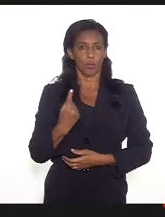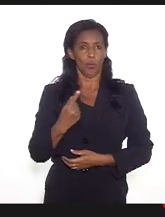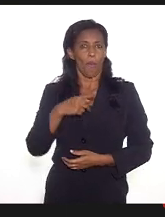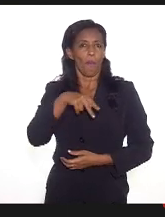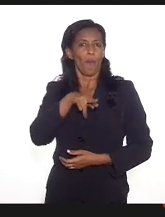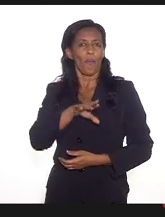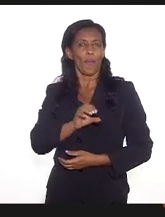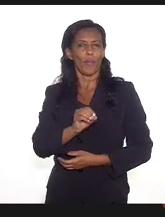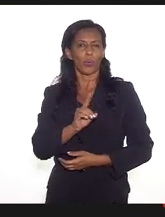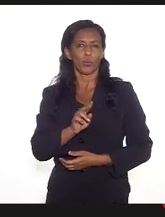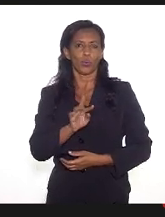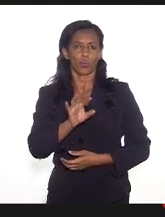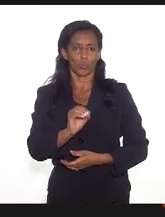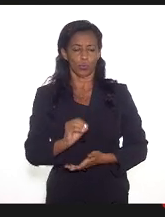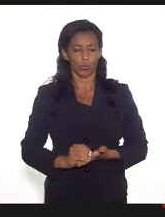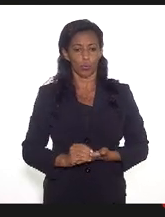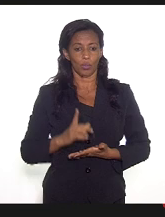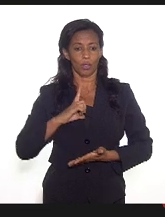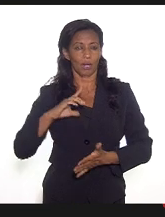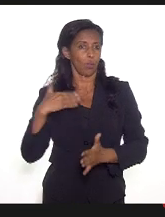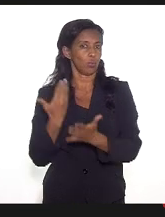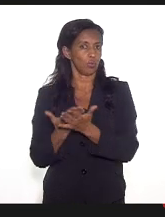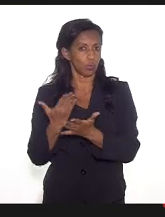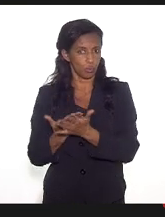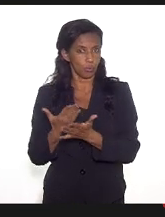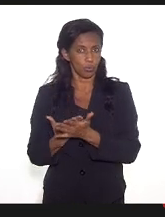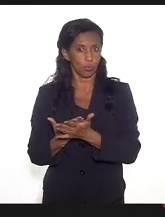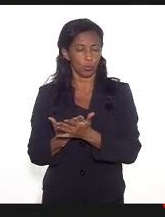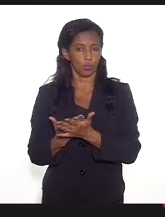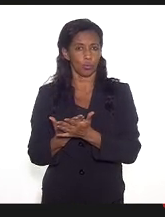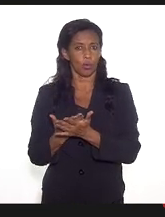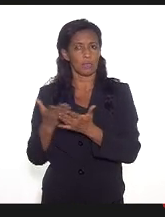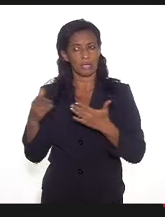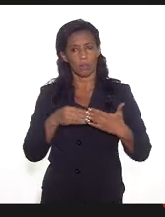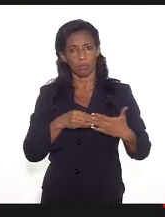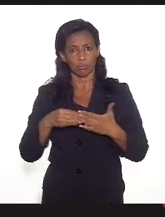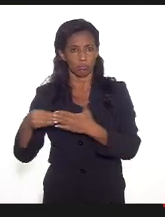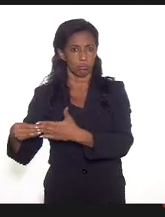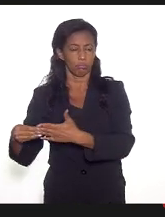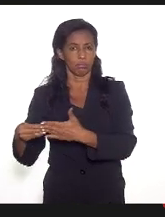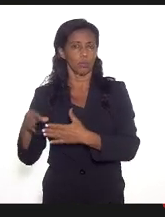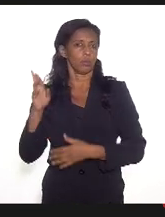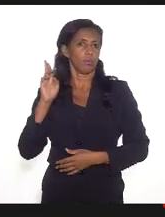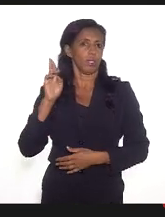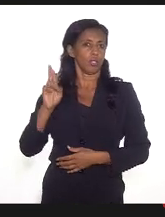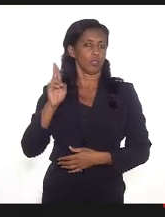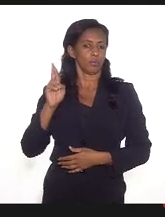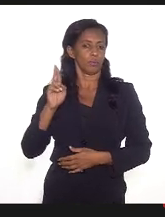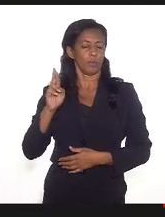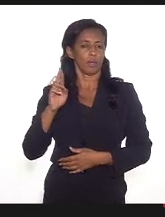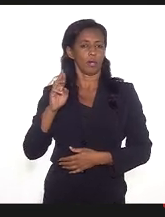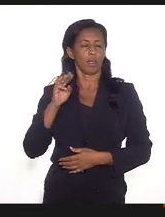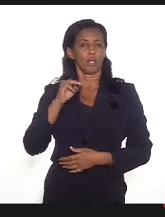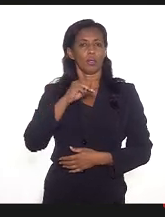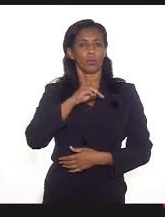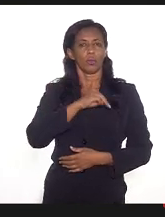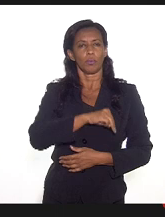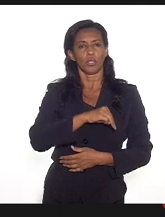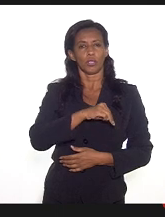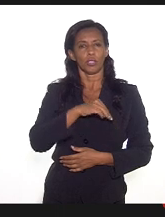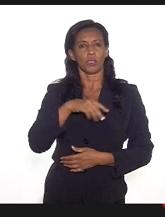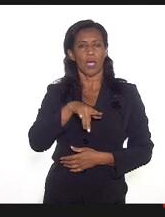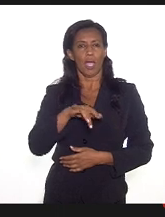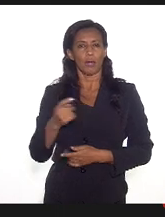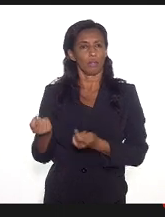produto. Existe um estudo sendo conduzido sob a responsabilidade do Ministério da Economia, que